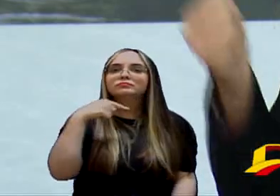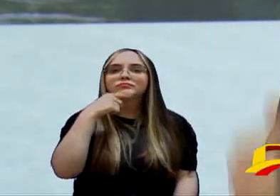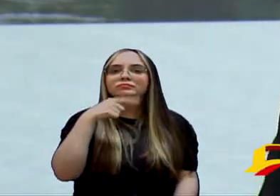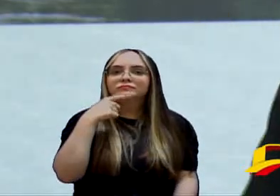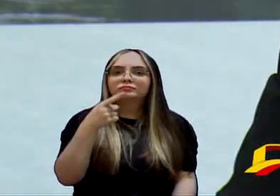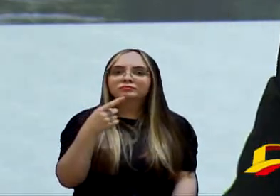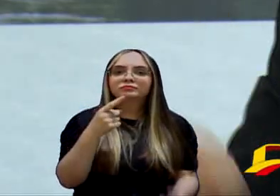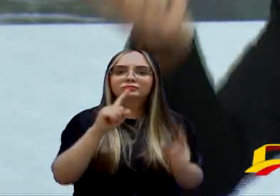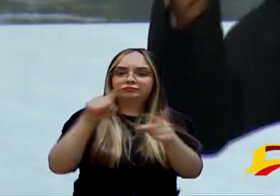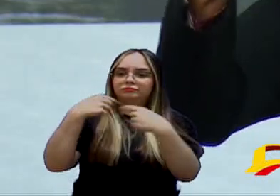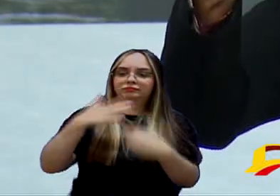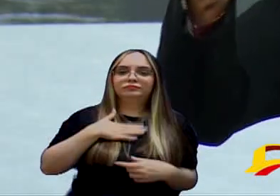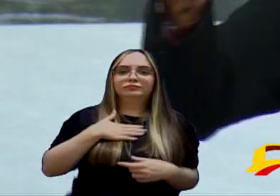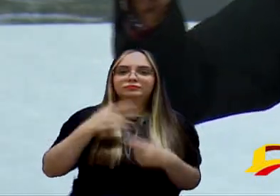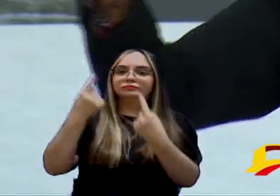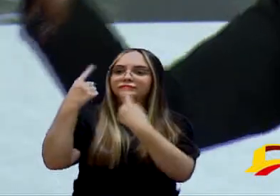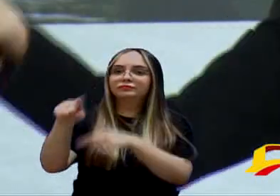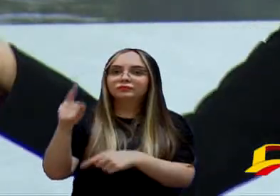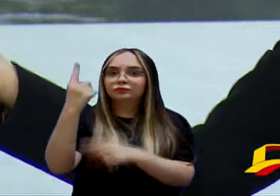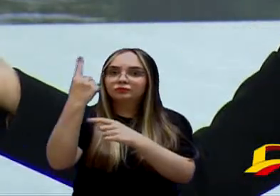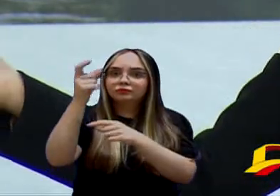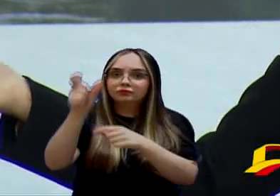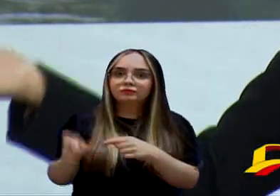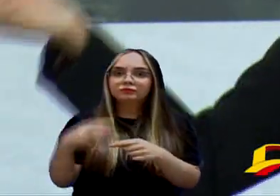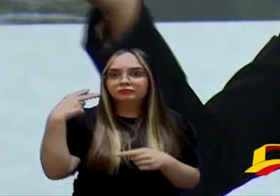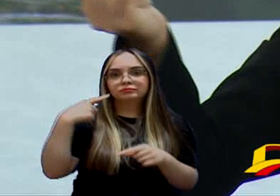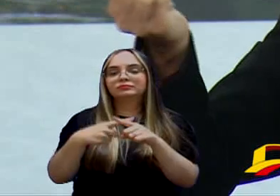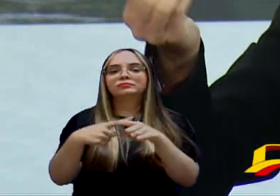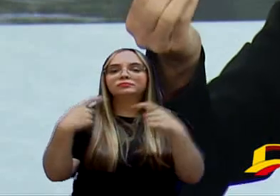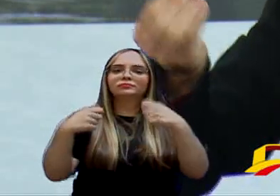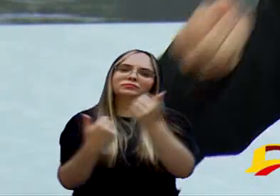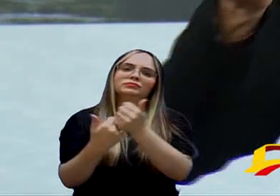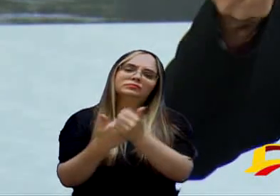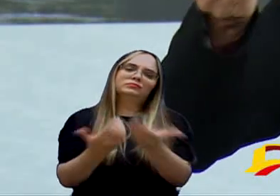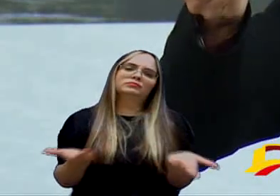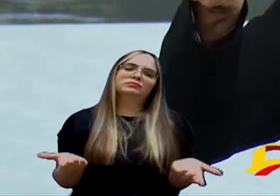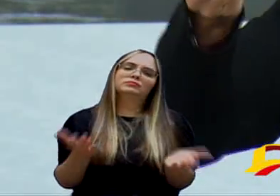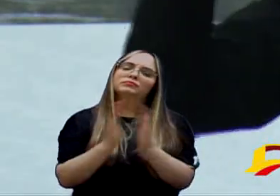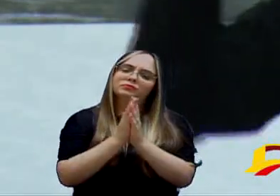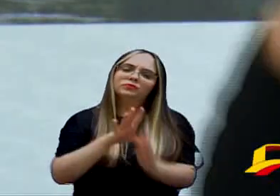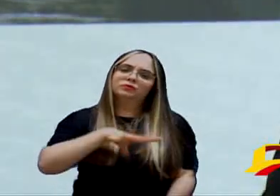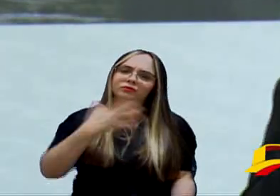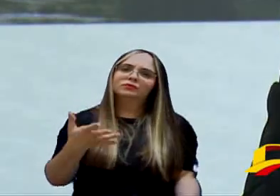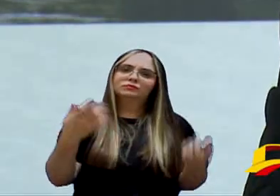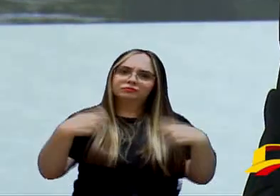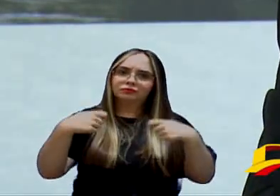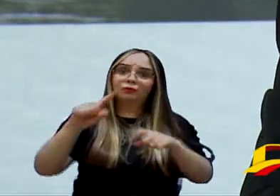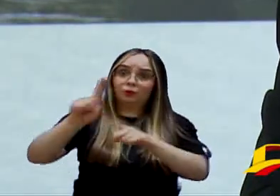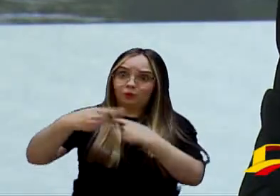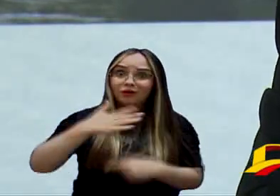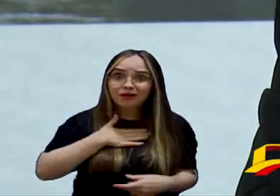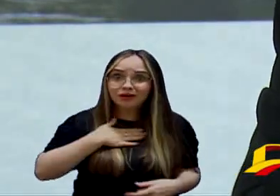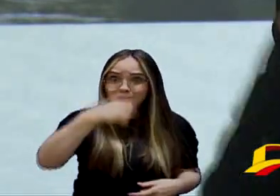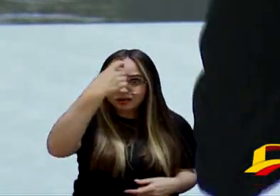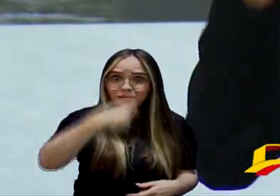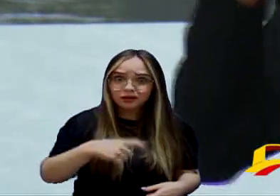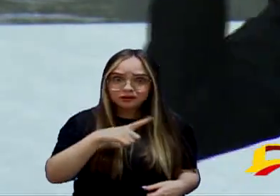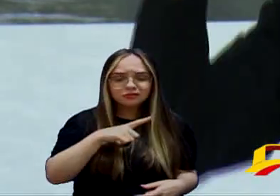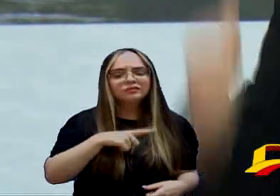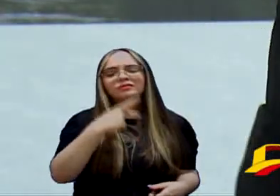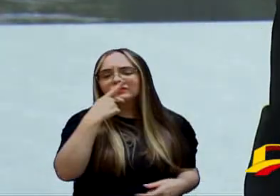perseguir a vereadora ele tem que perseguir uma assessora Vereador tenha coragem gem o senhor tem alguma coisa contra mim